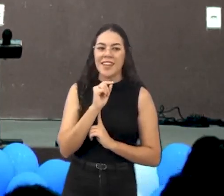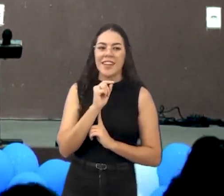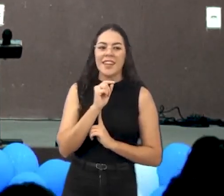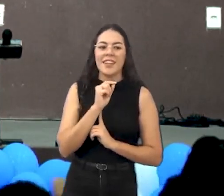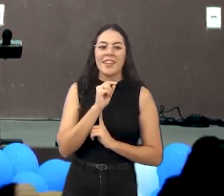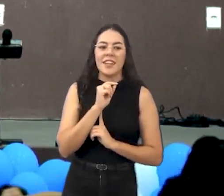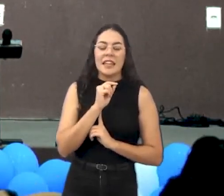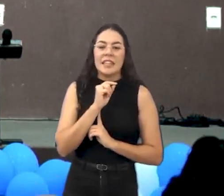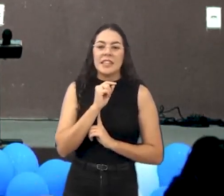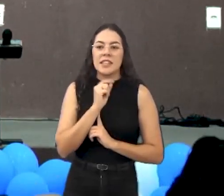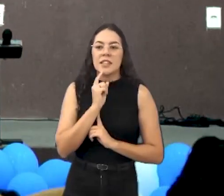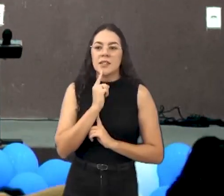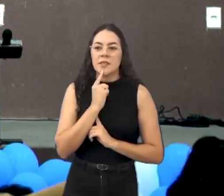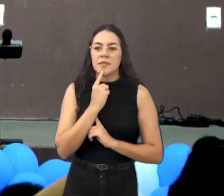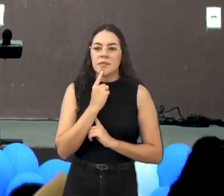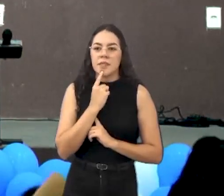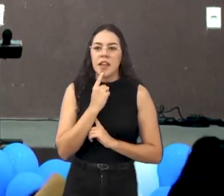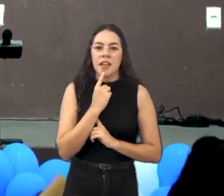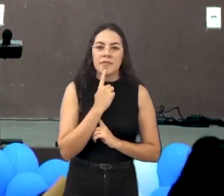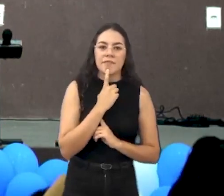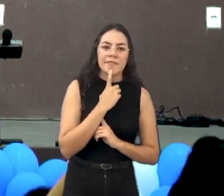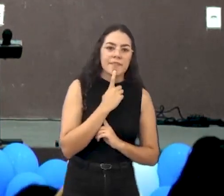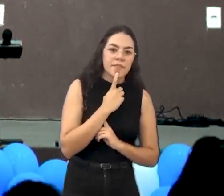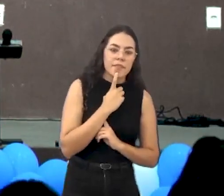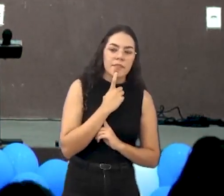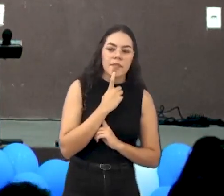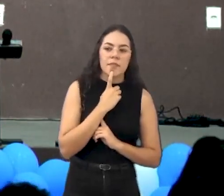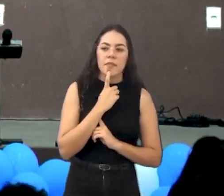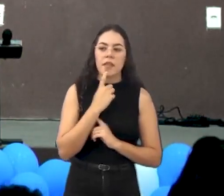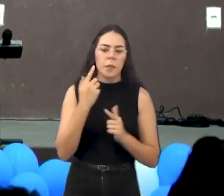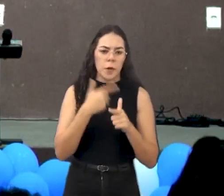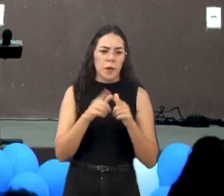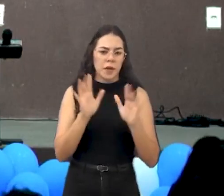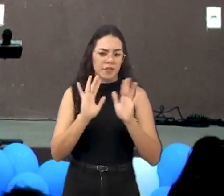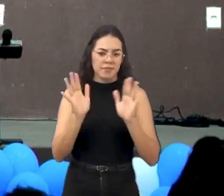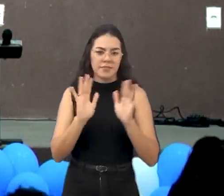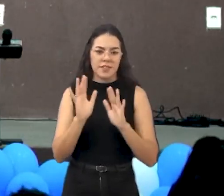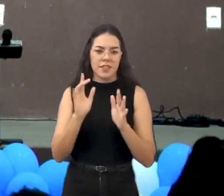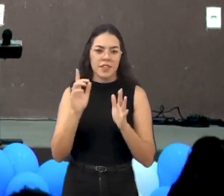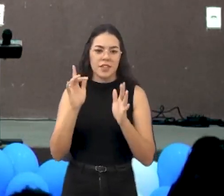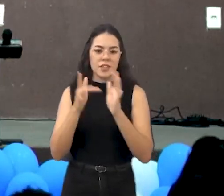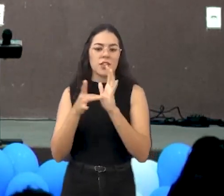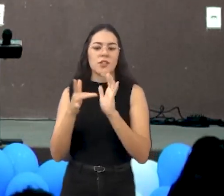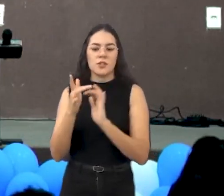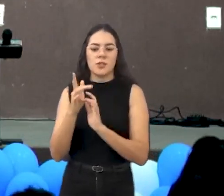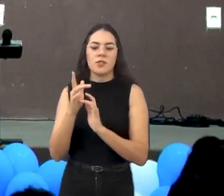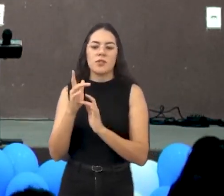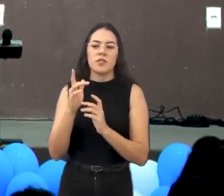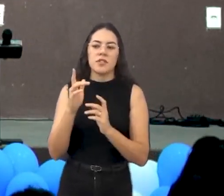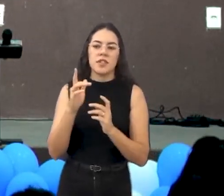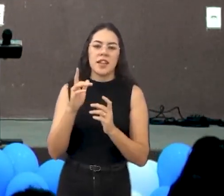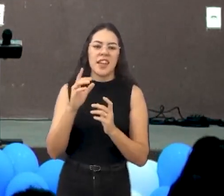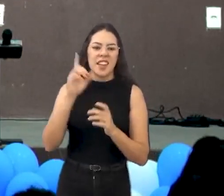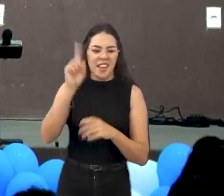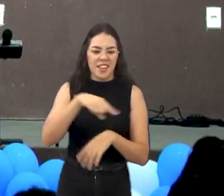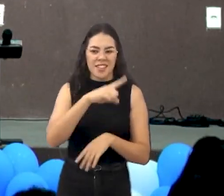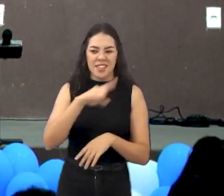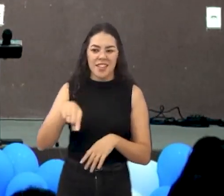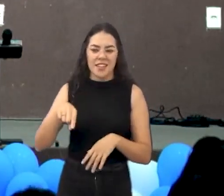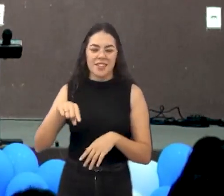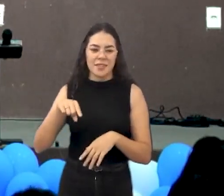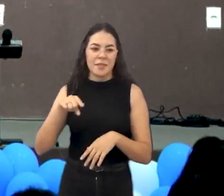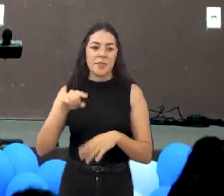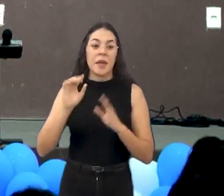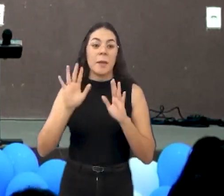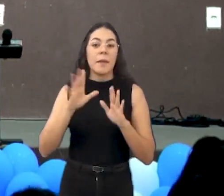briga comigo, né? Aí eu vou ser cancelado, né? Mas não tem problema não, né? Eu acho que Jesus foi, Pedro foi, João foi. Tudo.